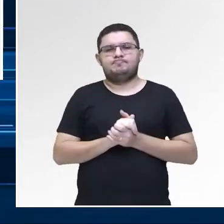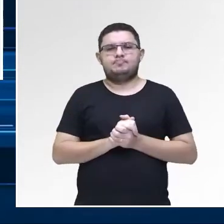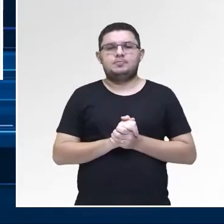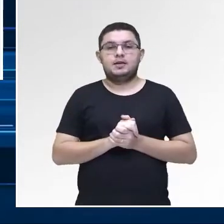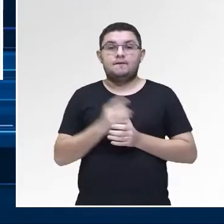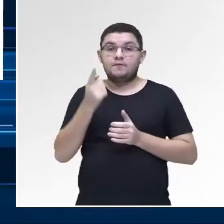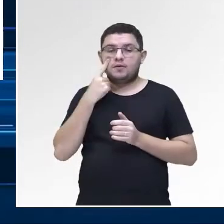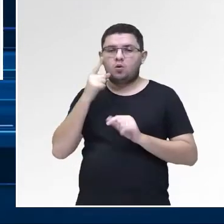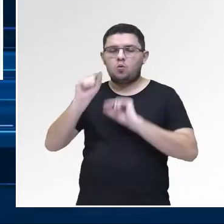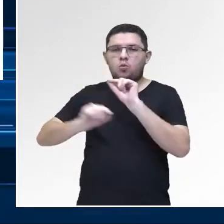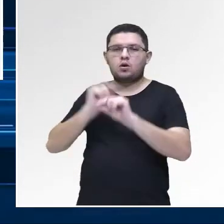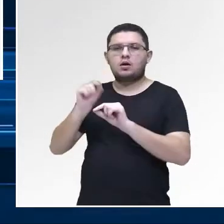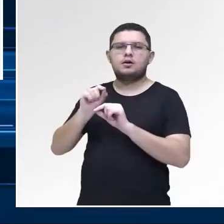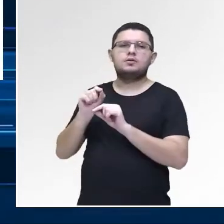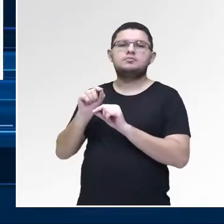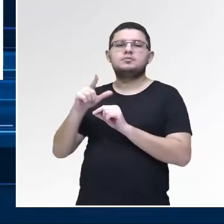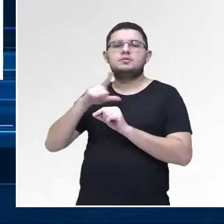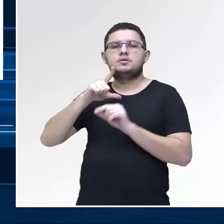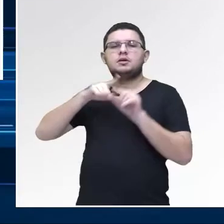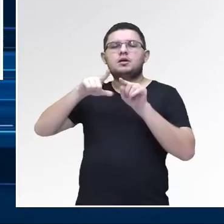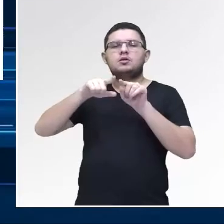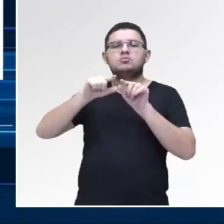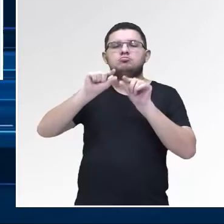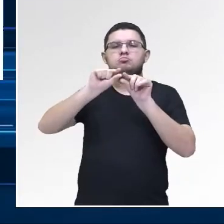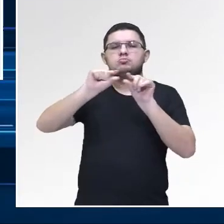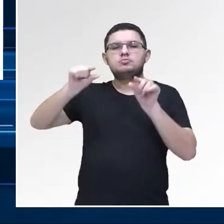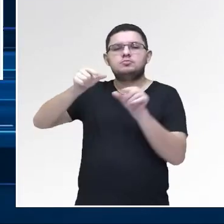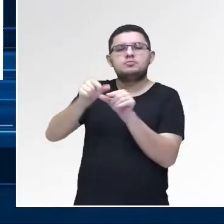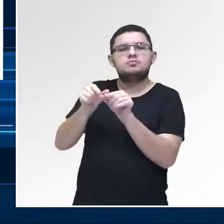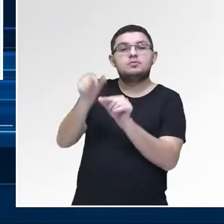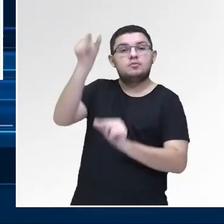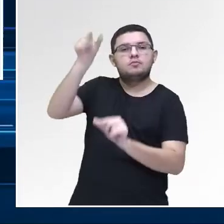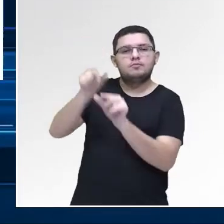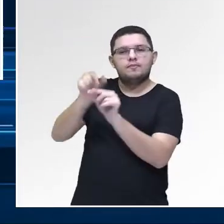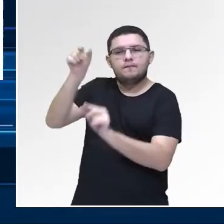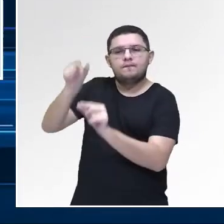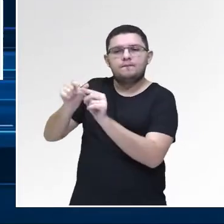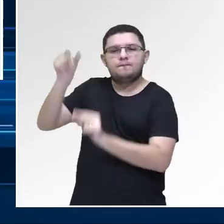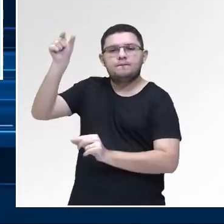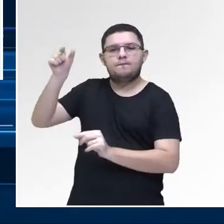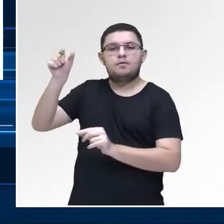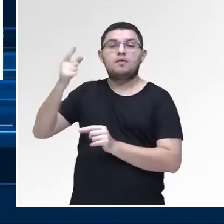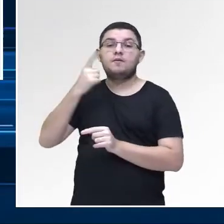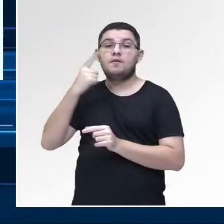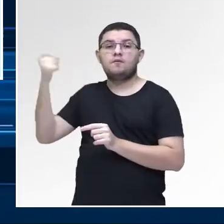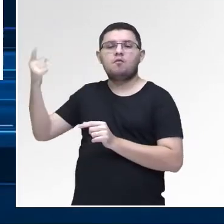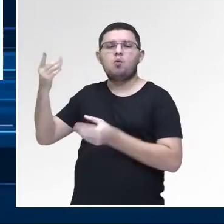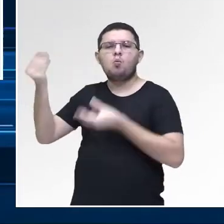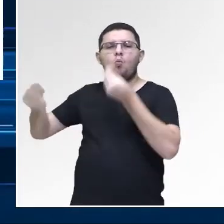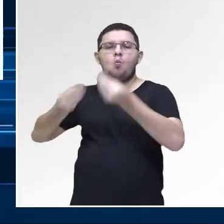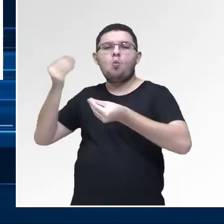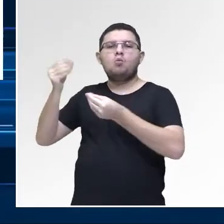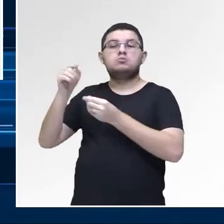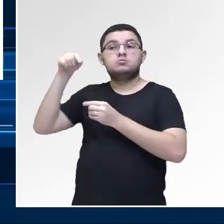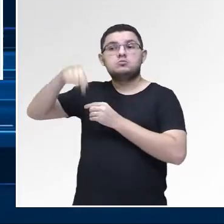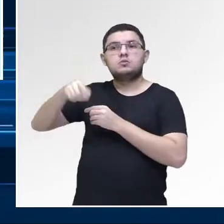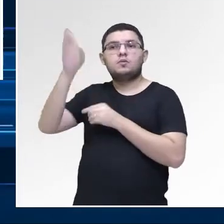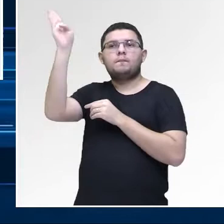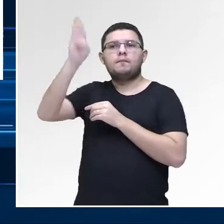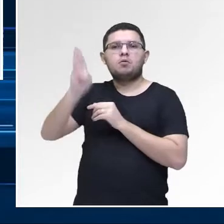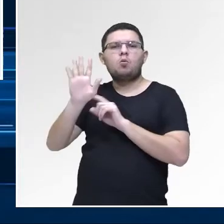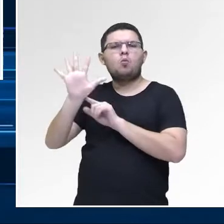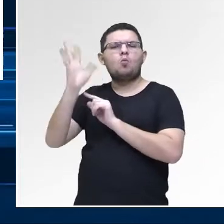gráfico agora para a gente verificar essa situação. Vamos lá? Então, gente, Brasil, evolução